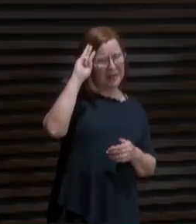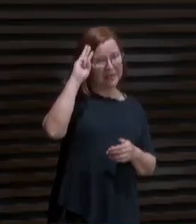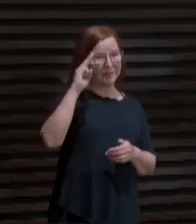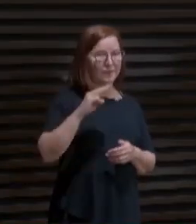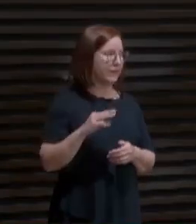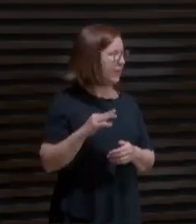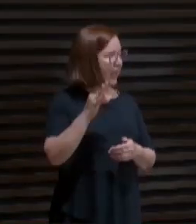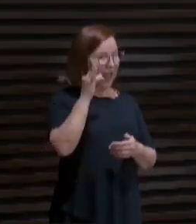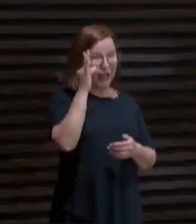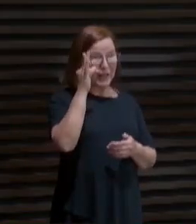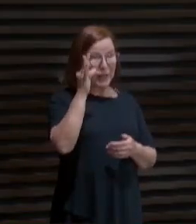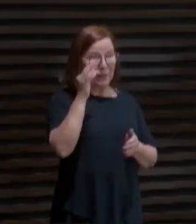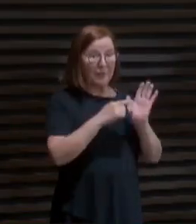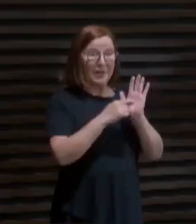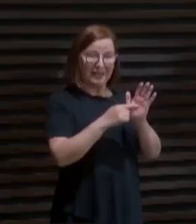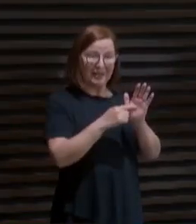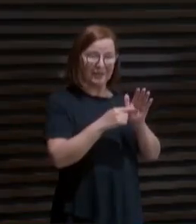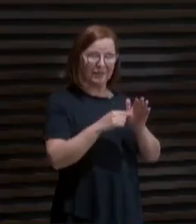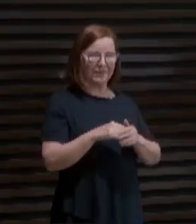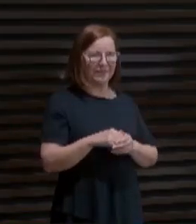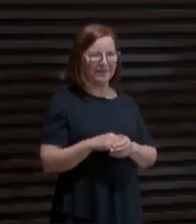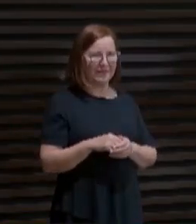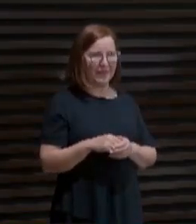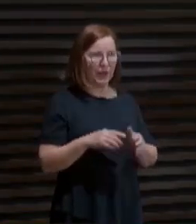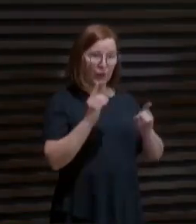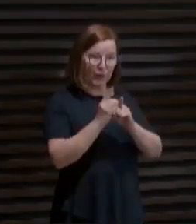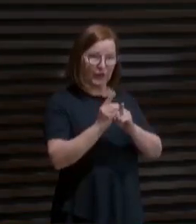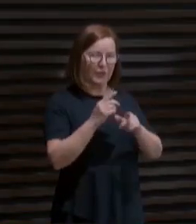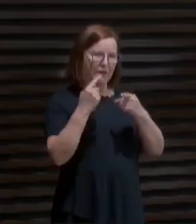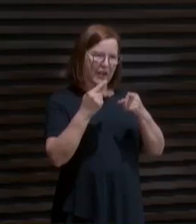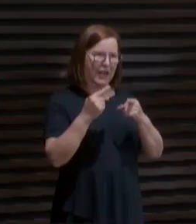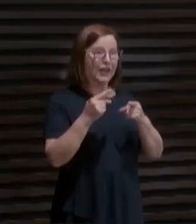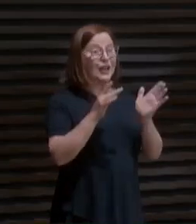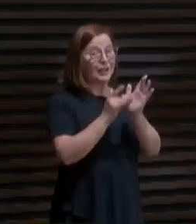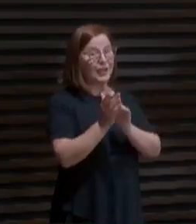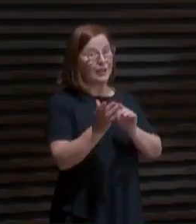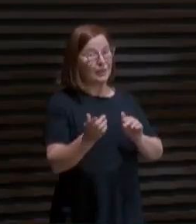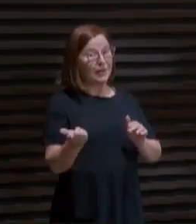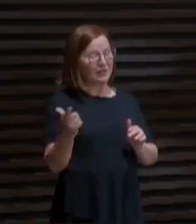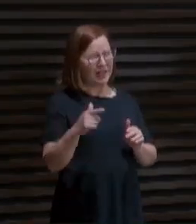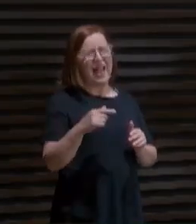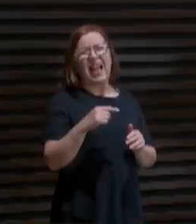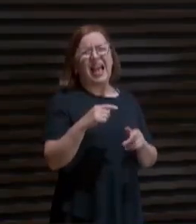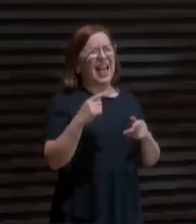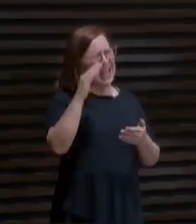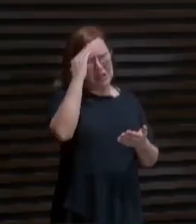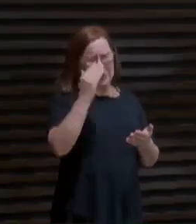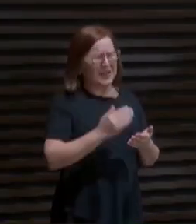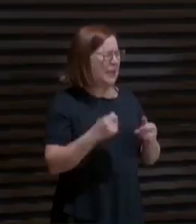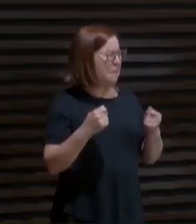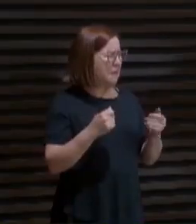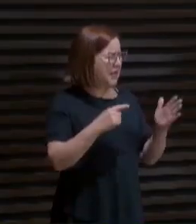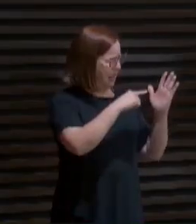Tomé! Jesus apareceu. Não acredito. Eu tenho que enfiar o dedo. Eu tenho que botar a mão.